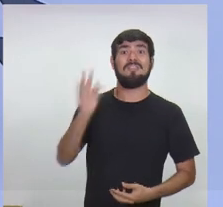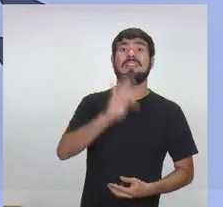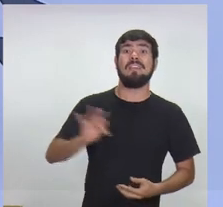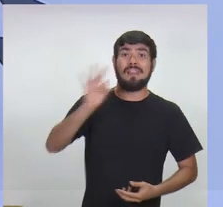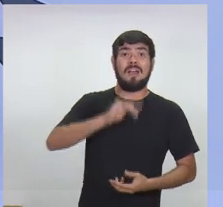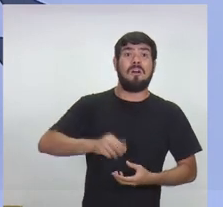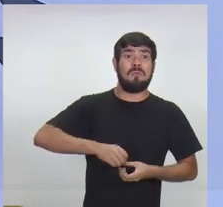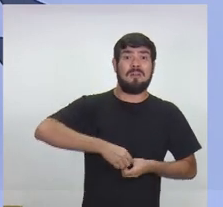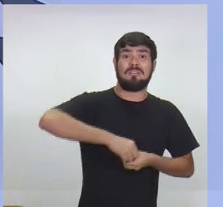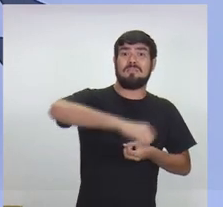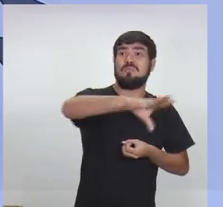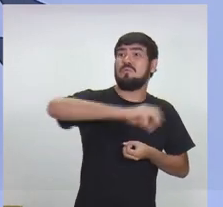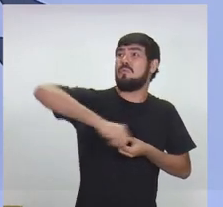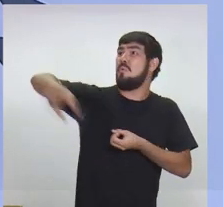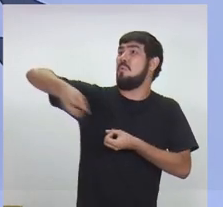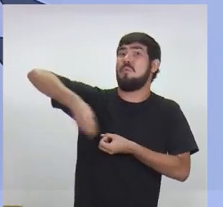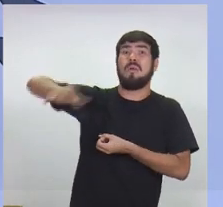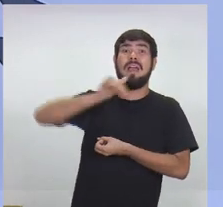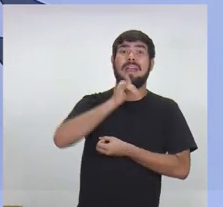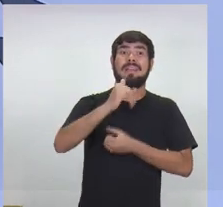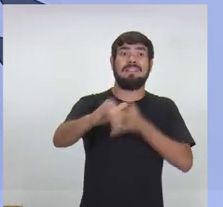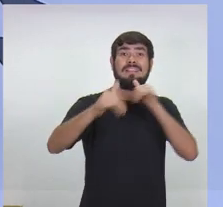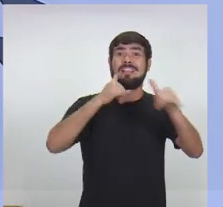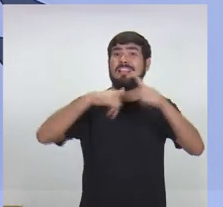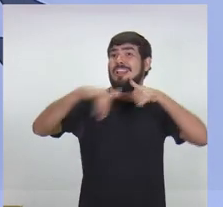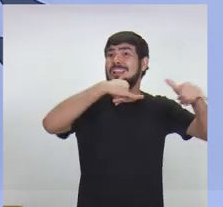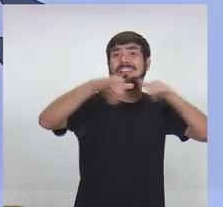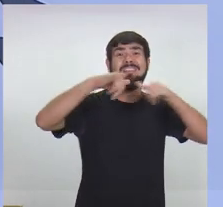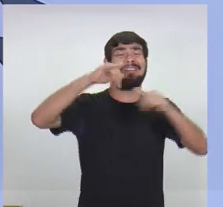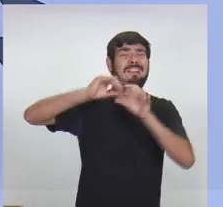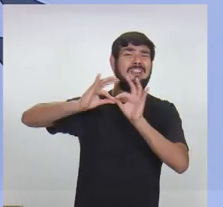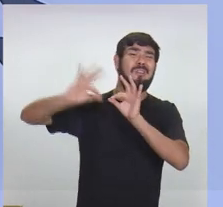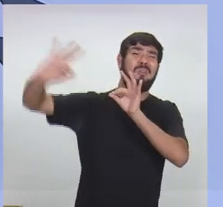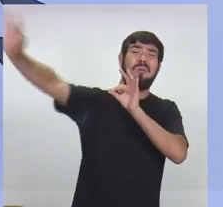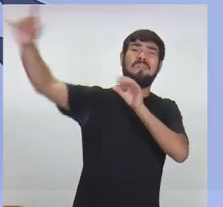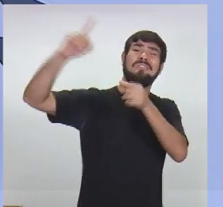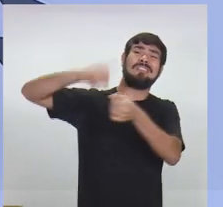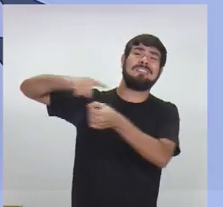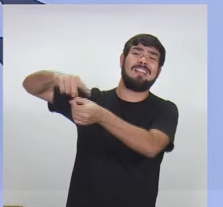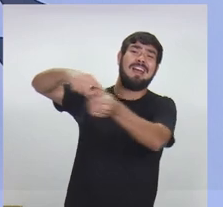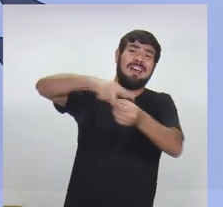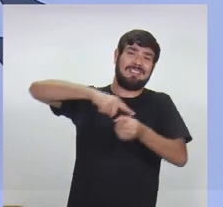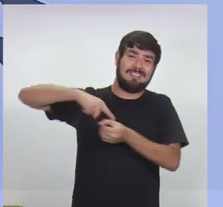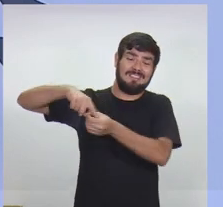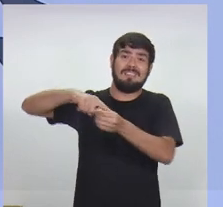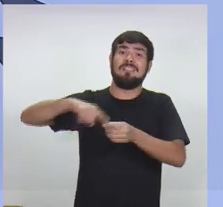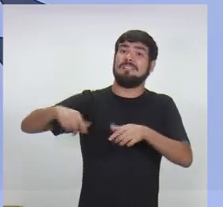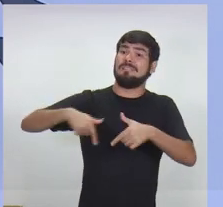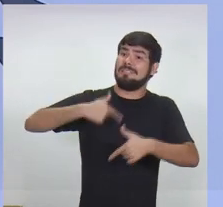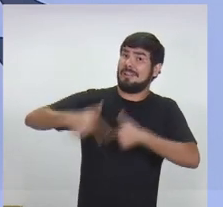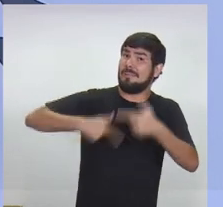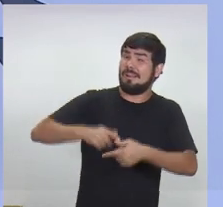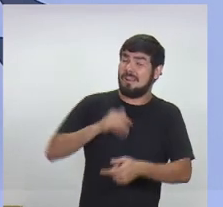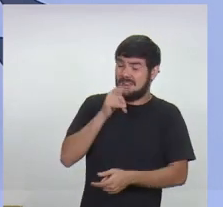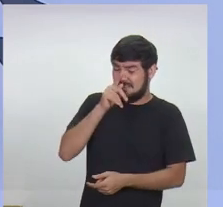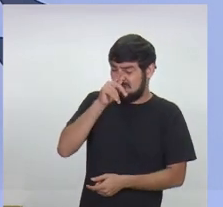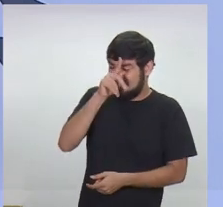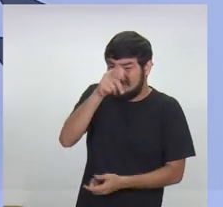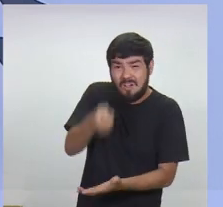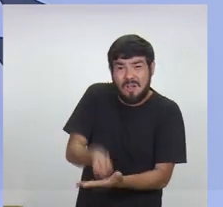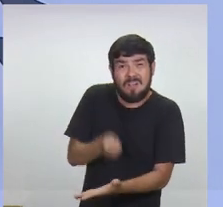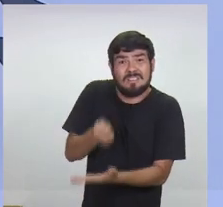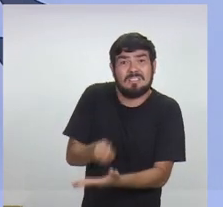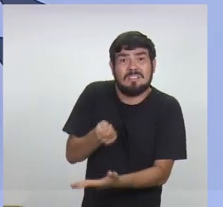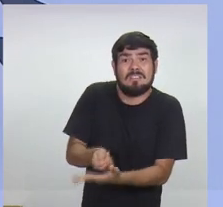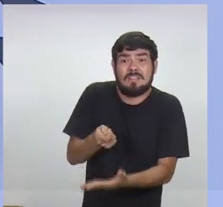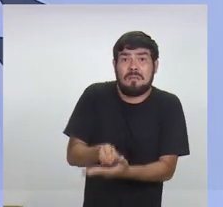pessoas para que a gente possa levar a electrificação para as áreas mais distantes do estado do amazonas vamos trabalhar muito fortemente na questão da regularização